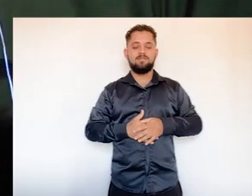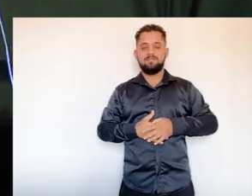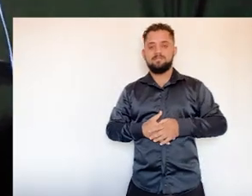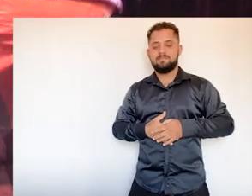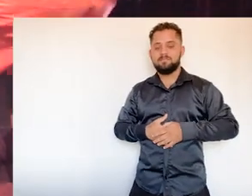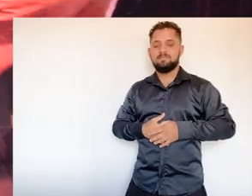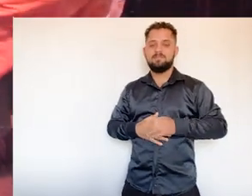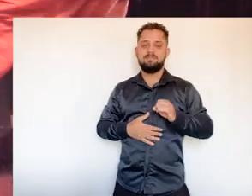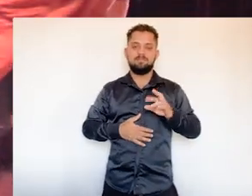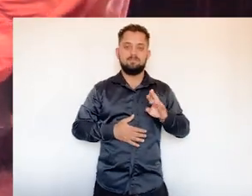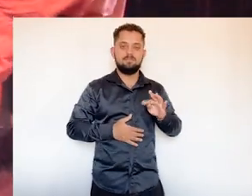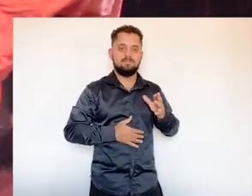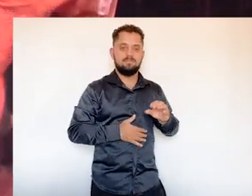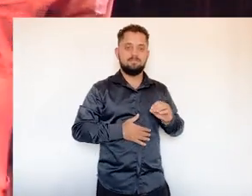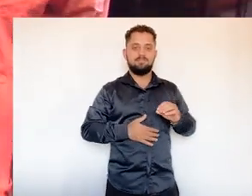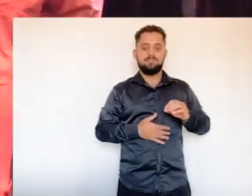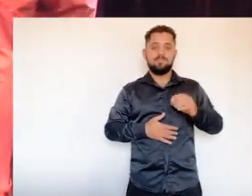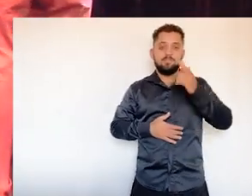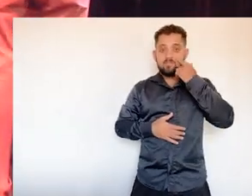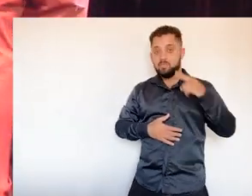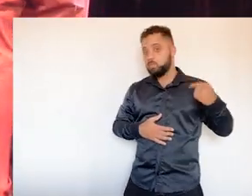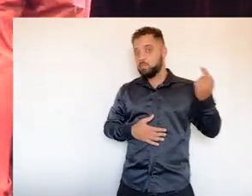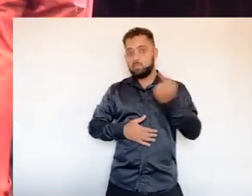gente vai fugir um pouquinho agora